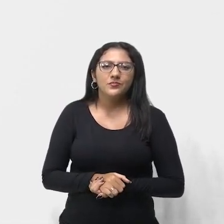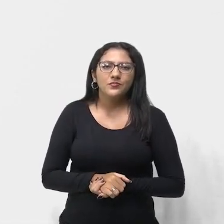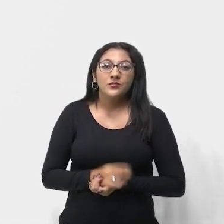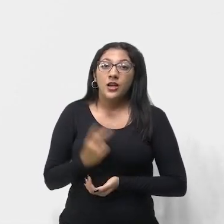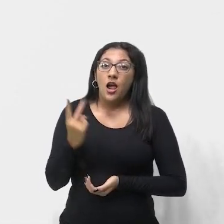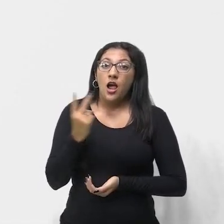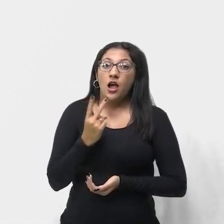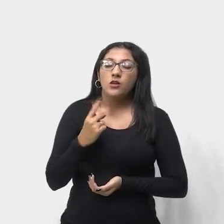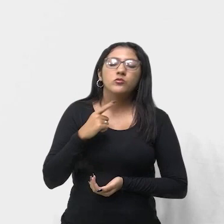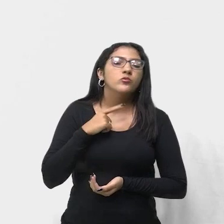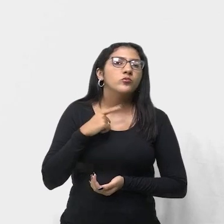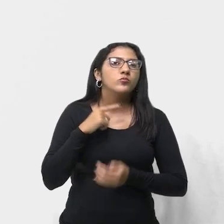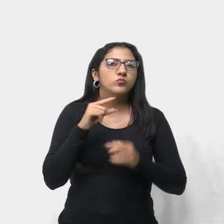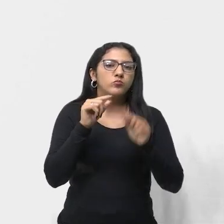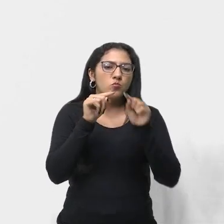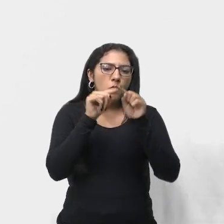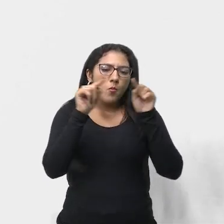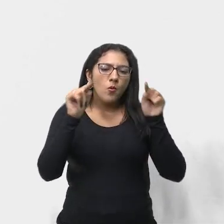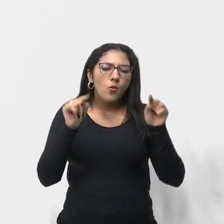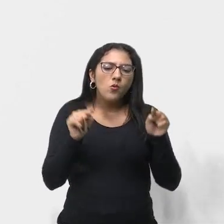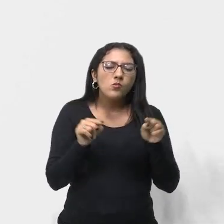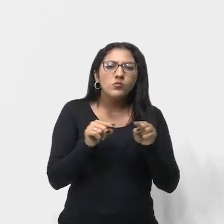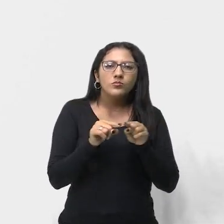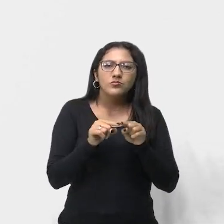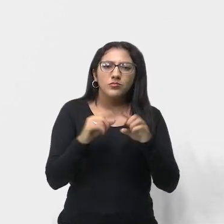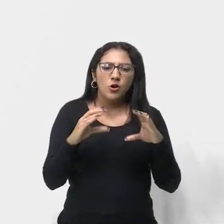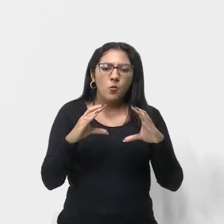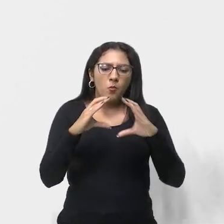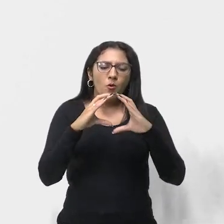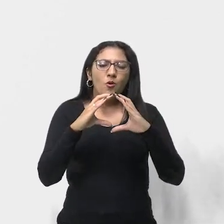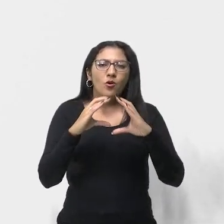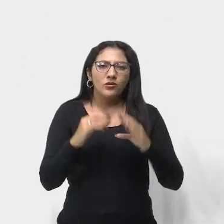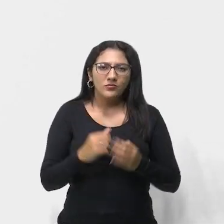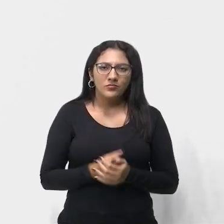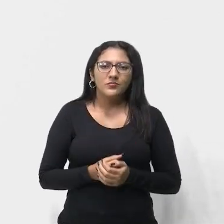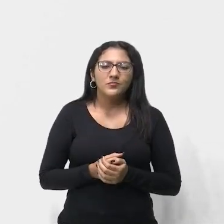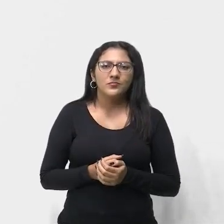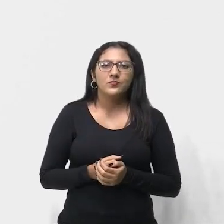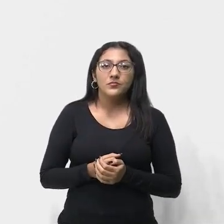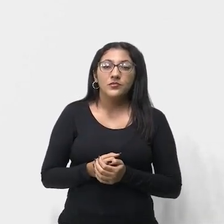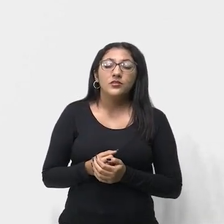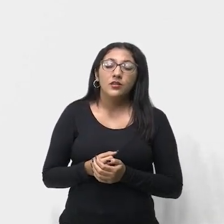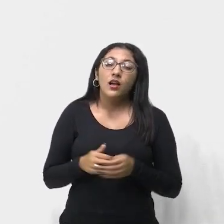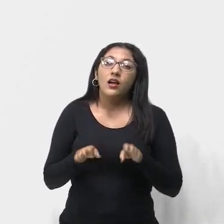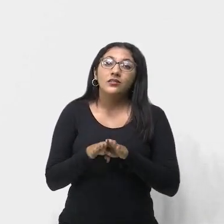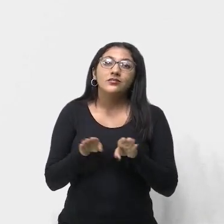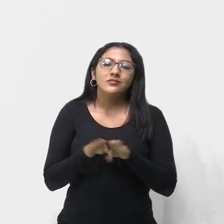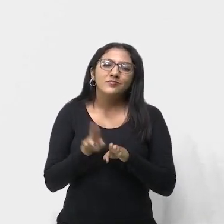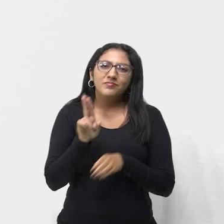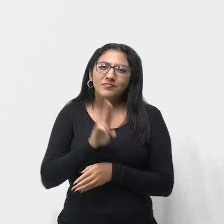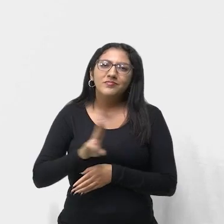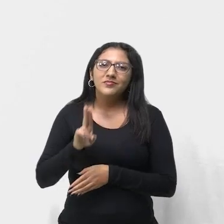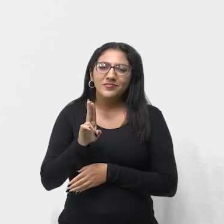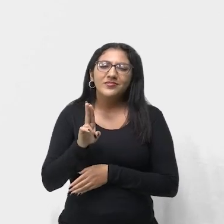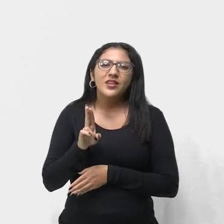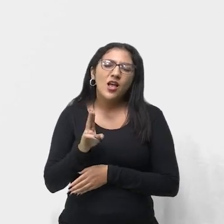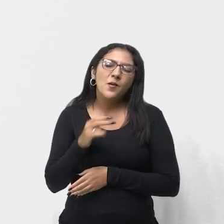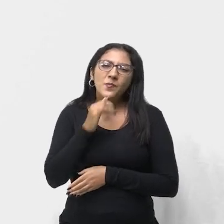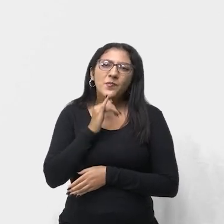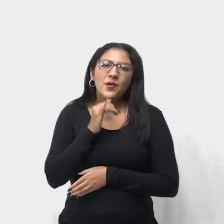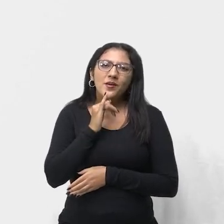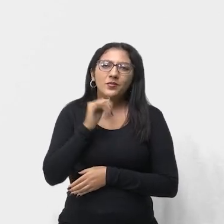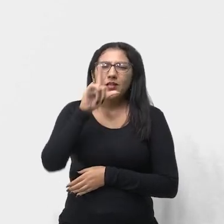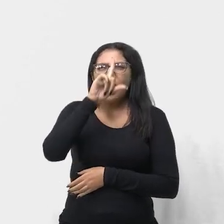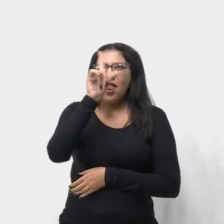Ambas são redondas, não é? Primeira coisa. E ambas estão ali acessíveis a quem é criança,